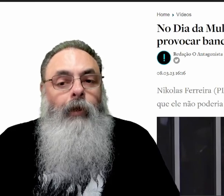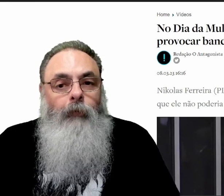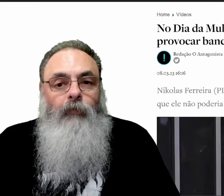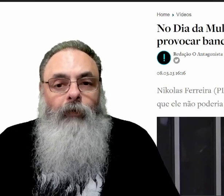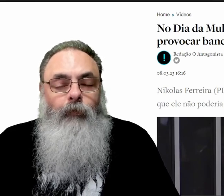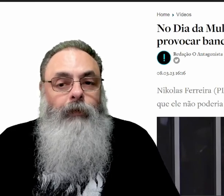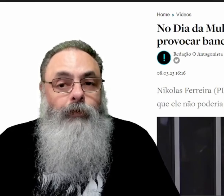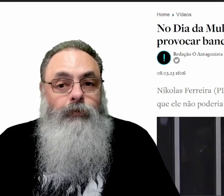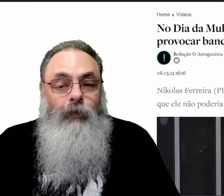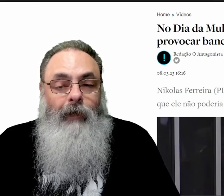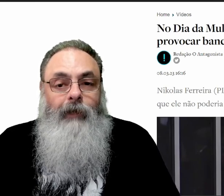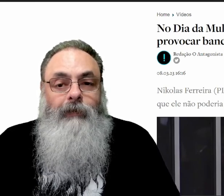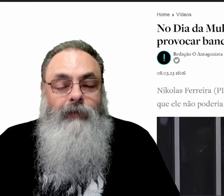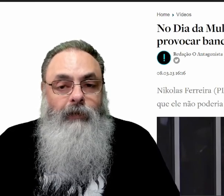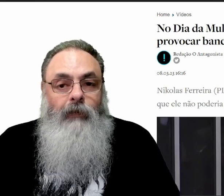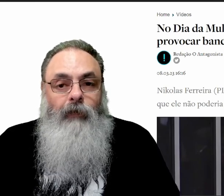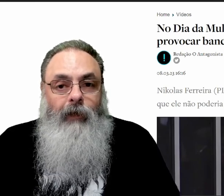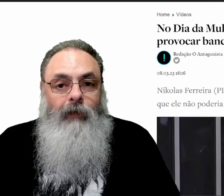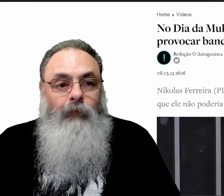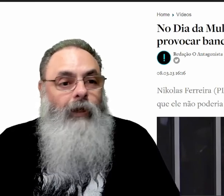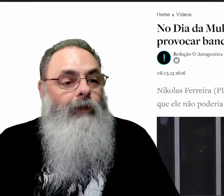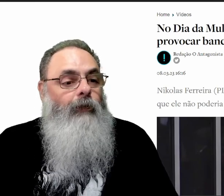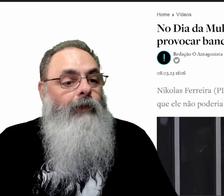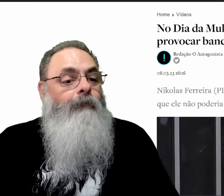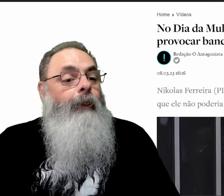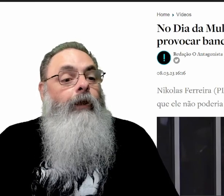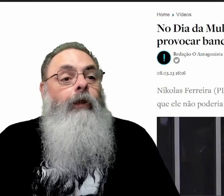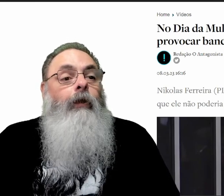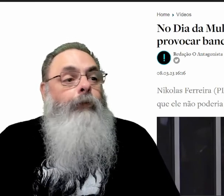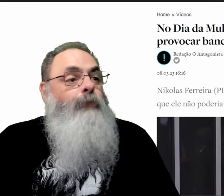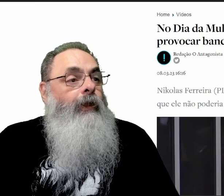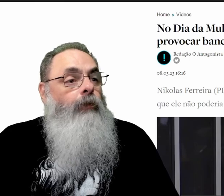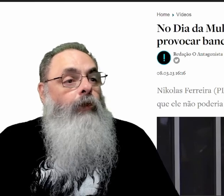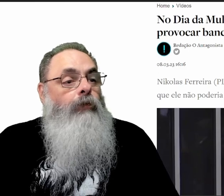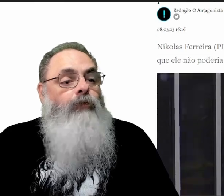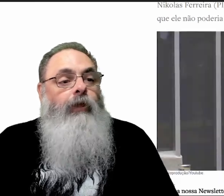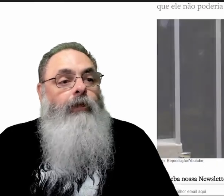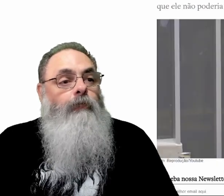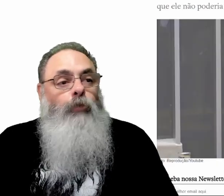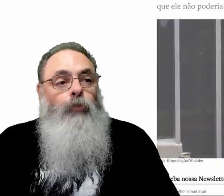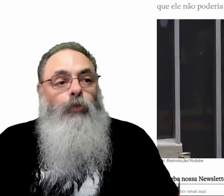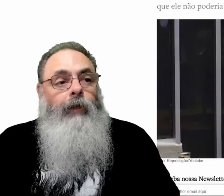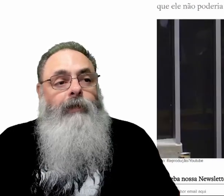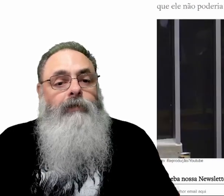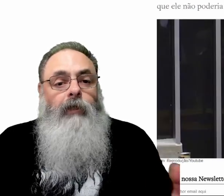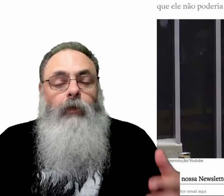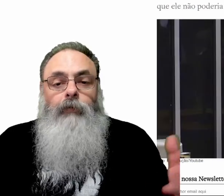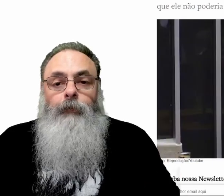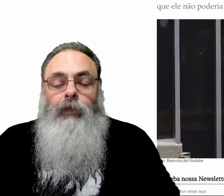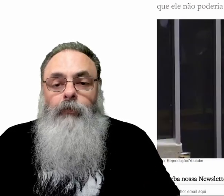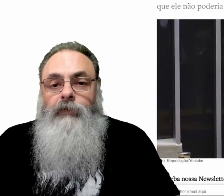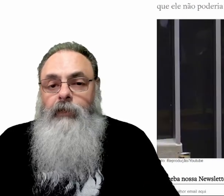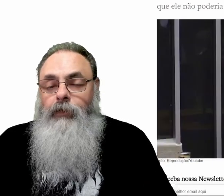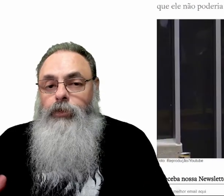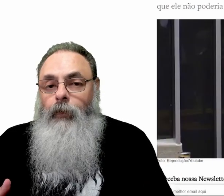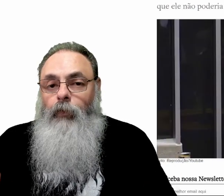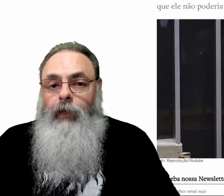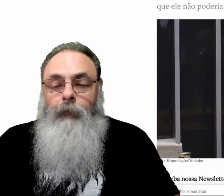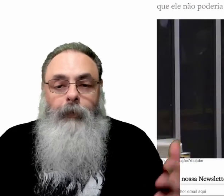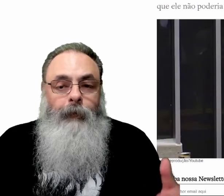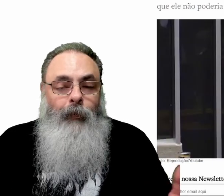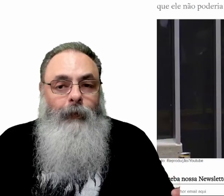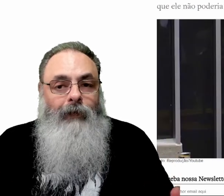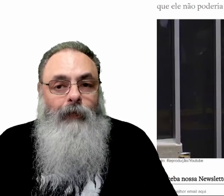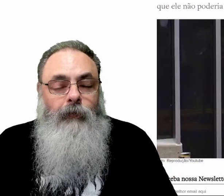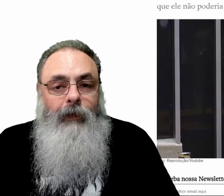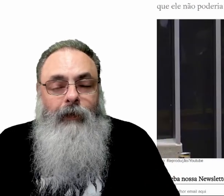conteúdo por favor deixe o seu like e se inscreva aqui no canal né pois bem O Nicolas Ferreira todo mundo conhece é um deputado que se elegeu agora